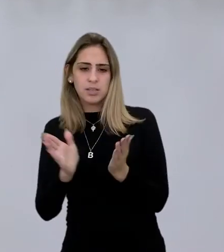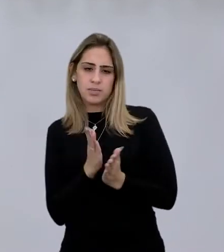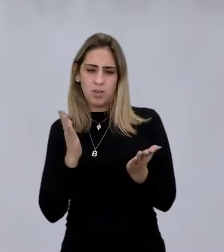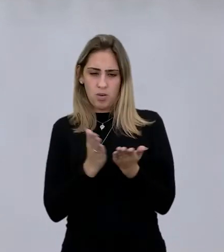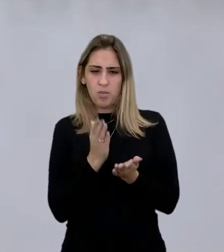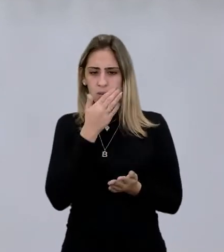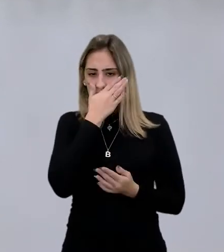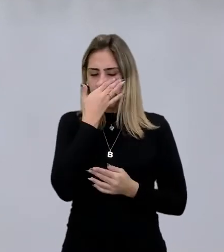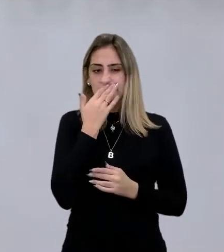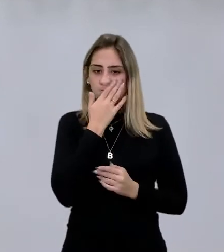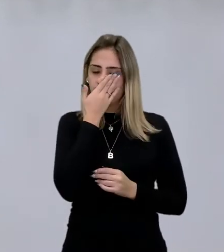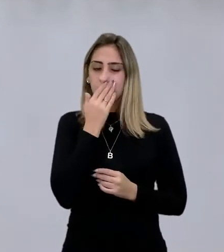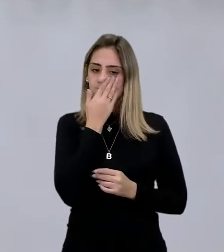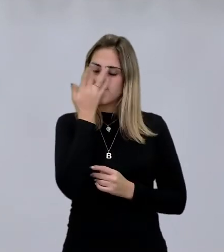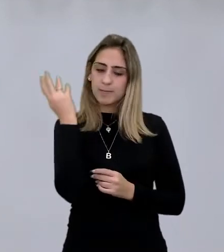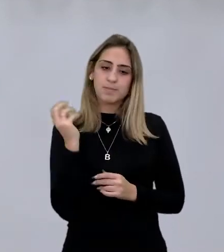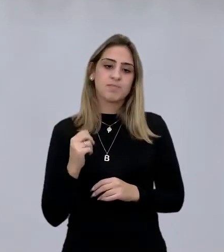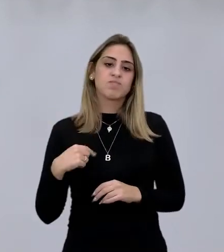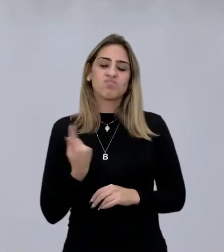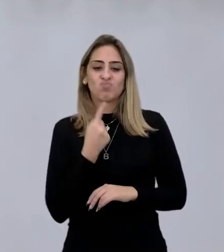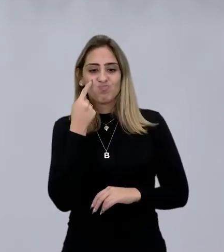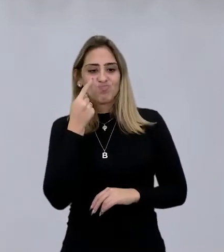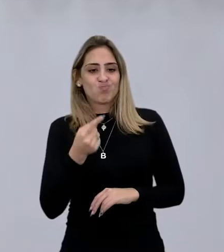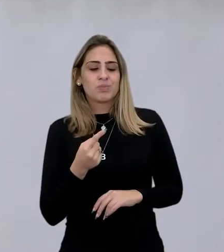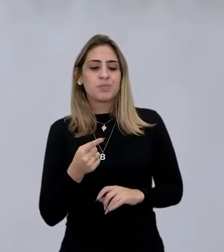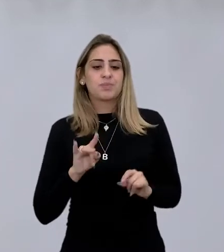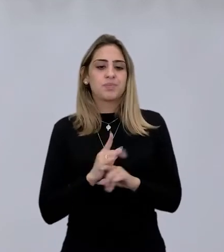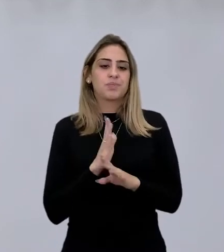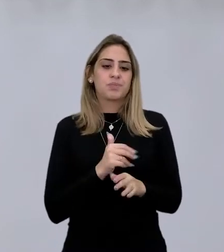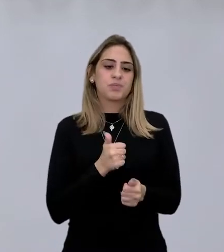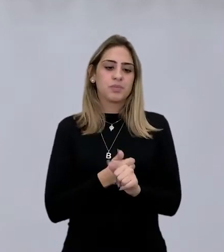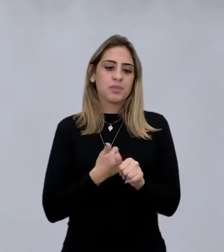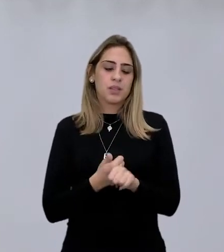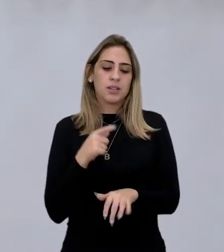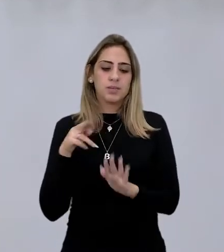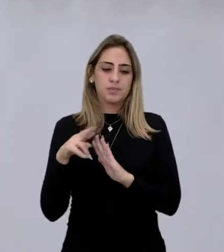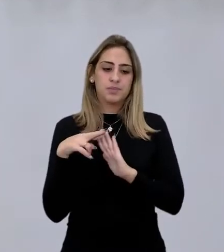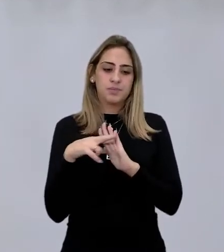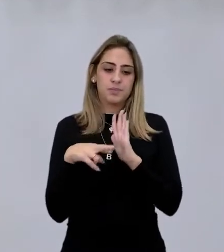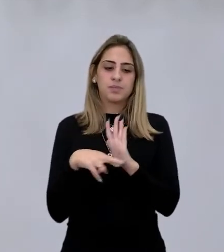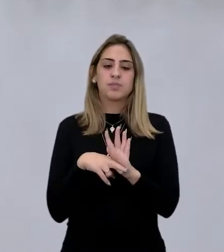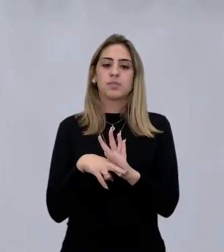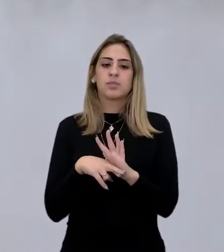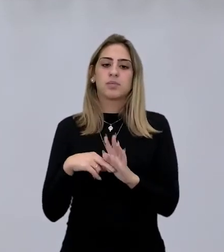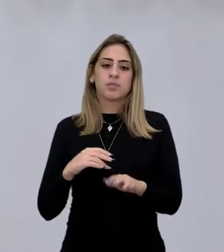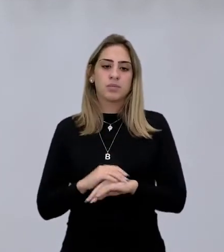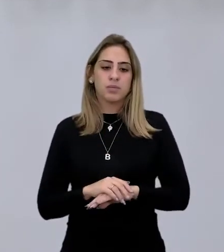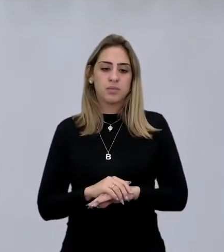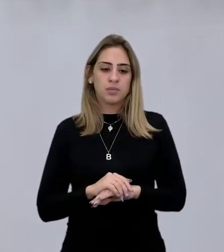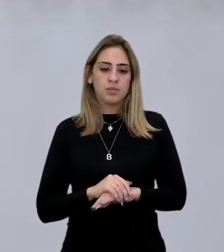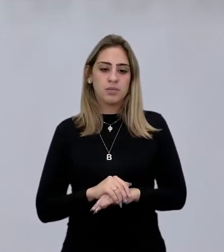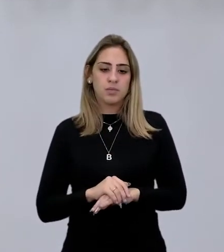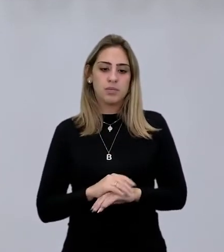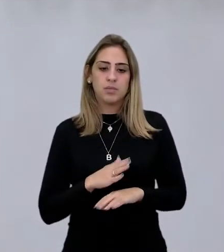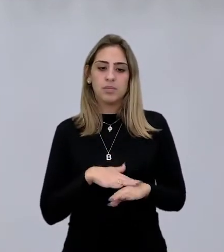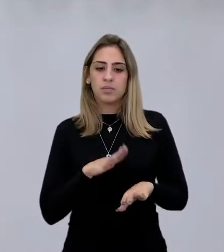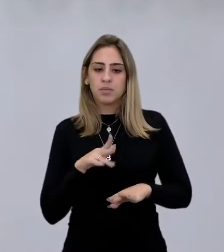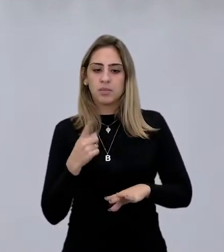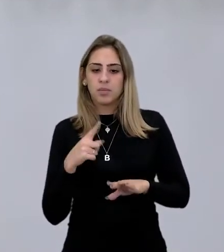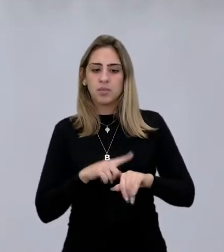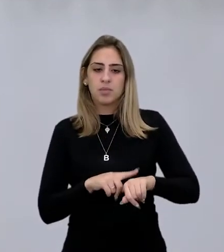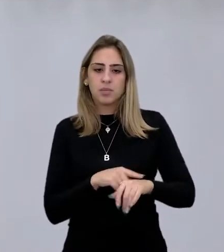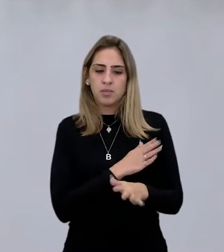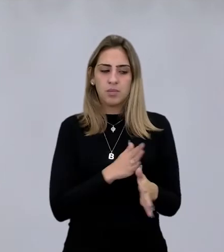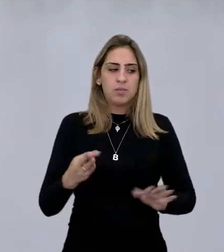nós, a gente vai olhar, vai seguir essas regras, vai absorver essas ideias, mas vai chegar um momento da